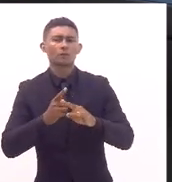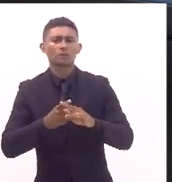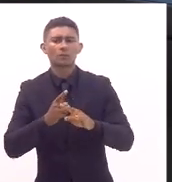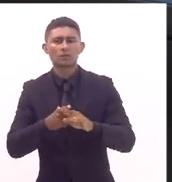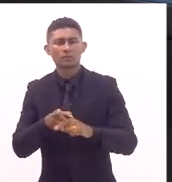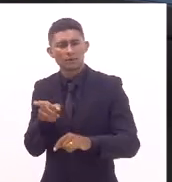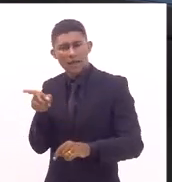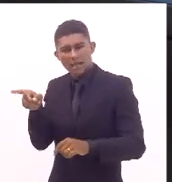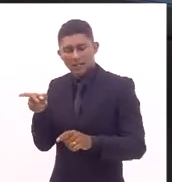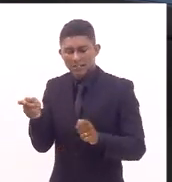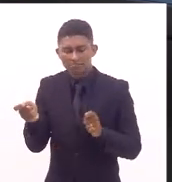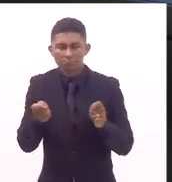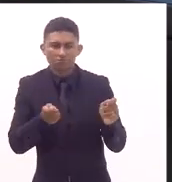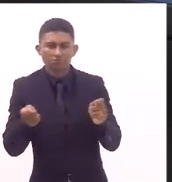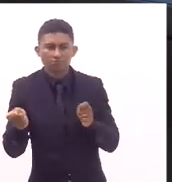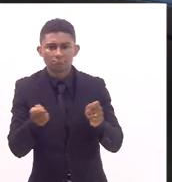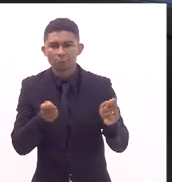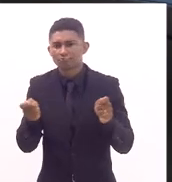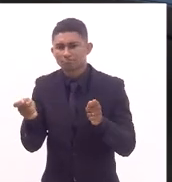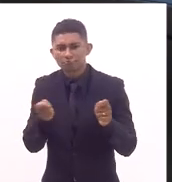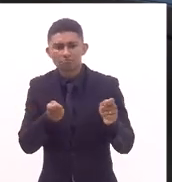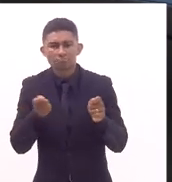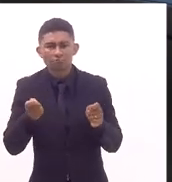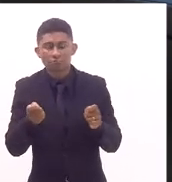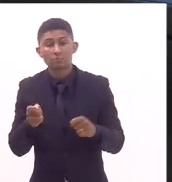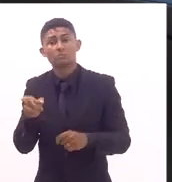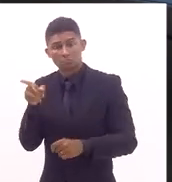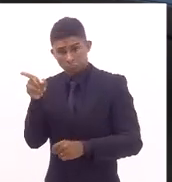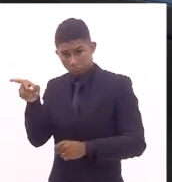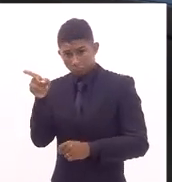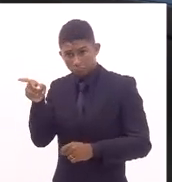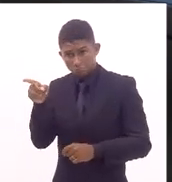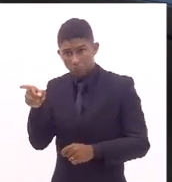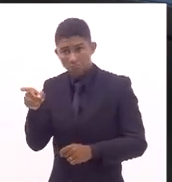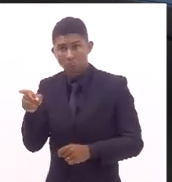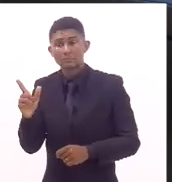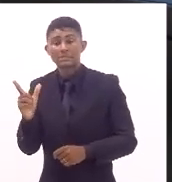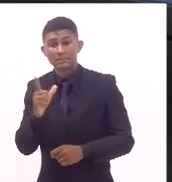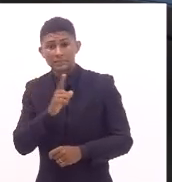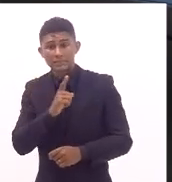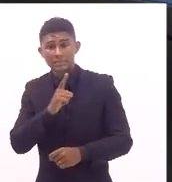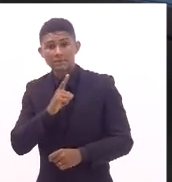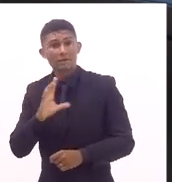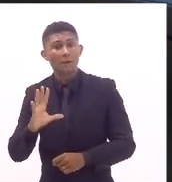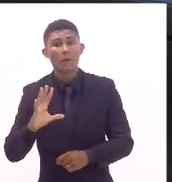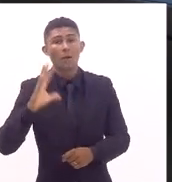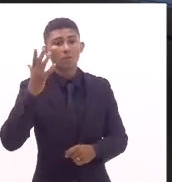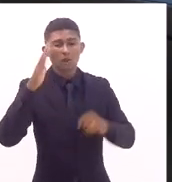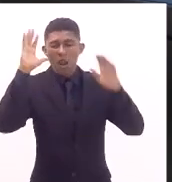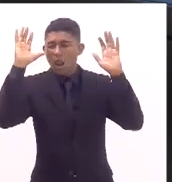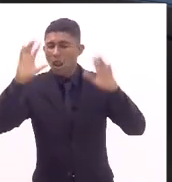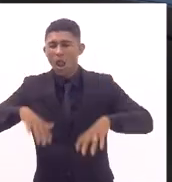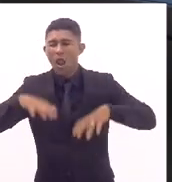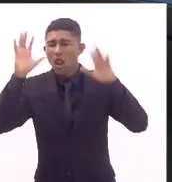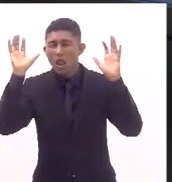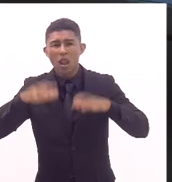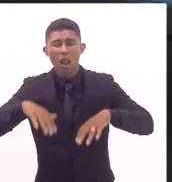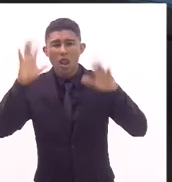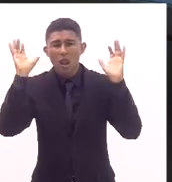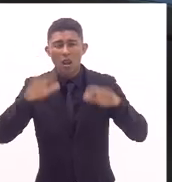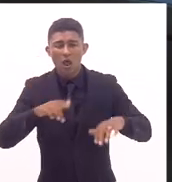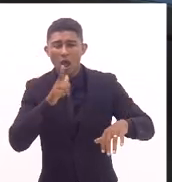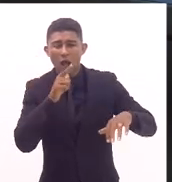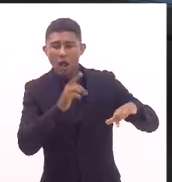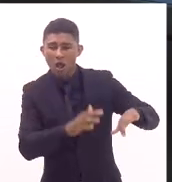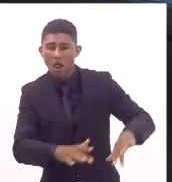suas administrações ele enfrentou duas enchentes que era para acabar